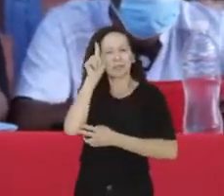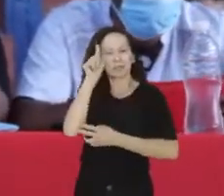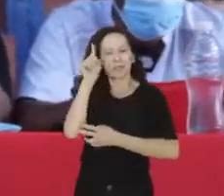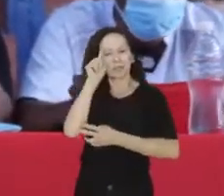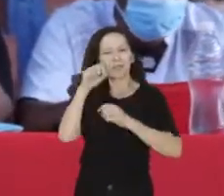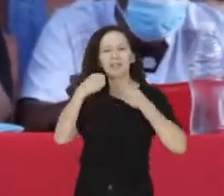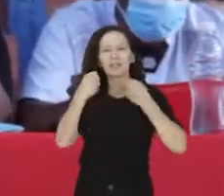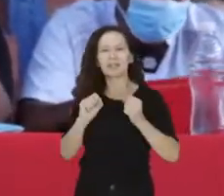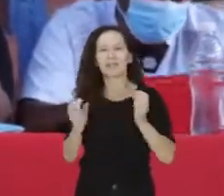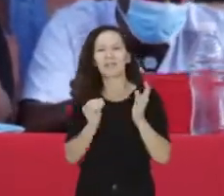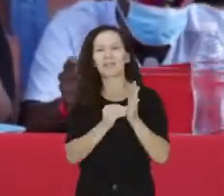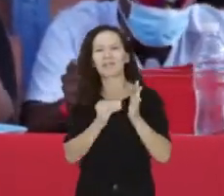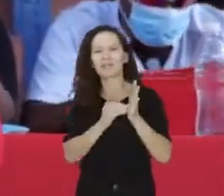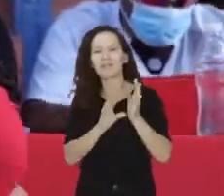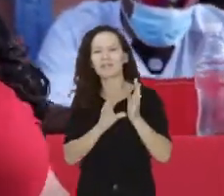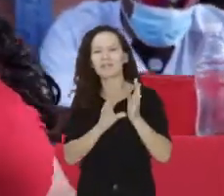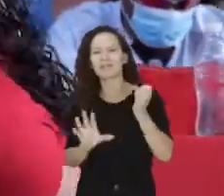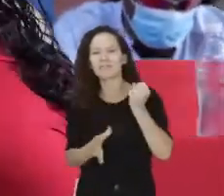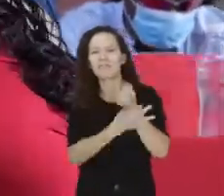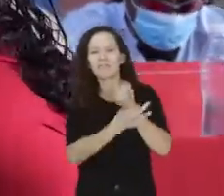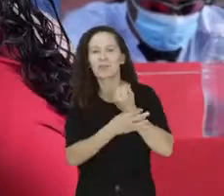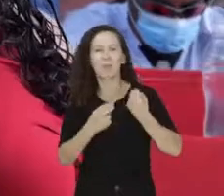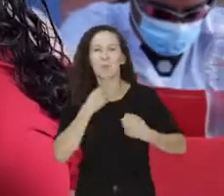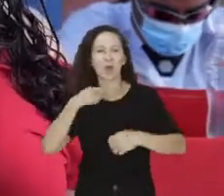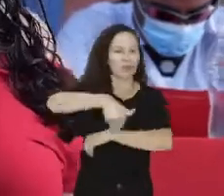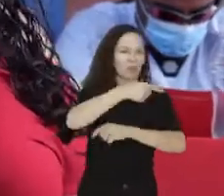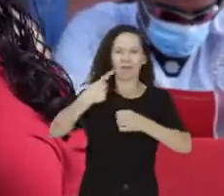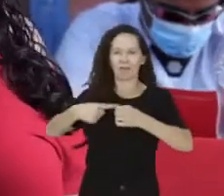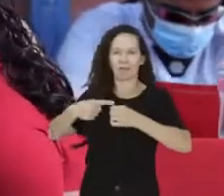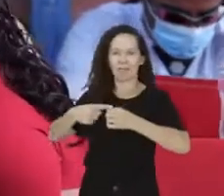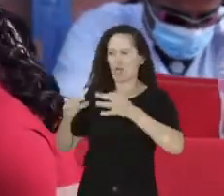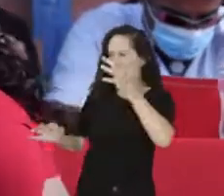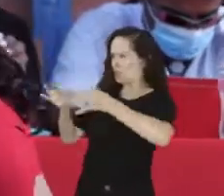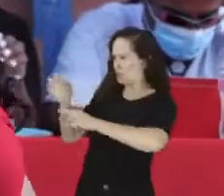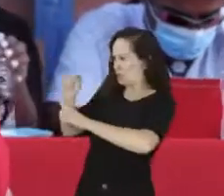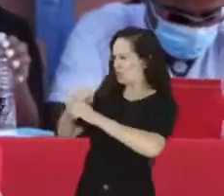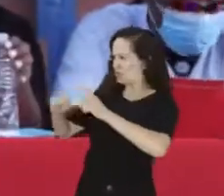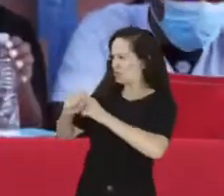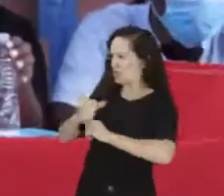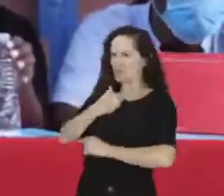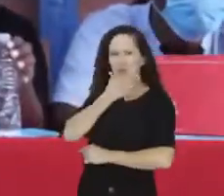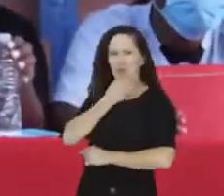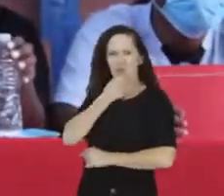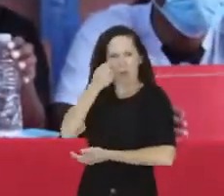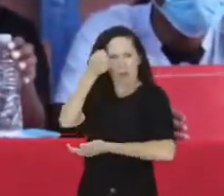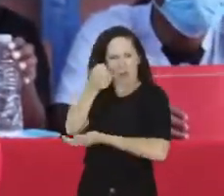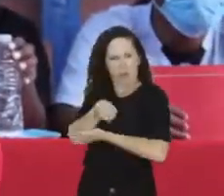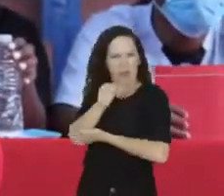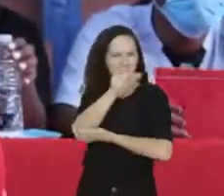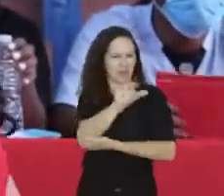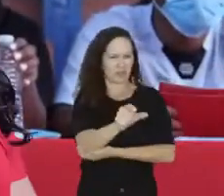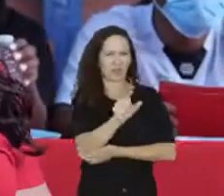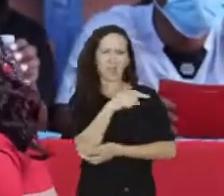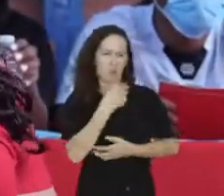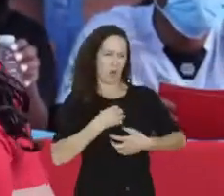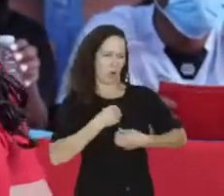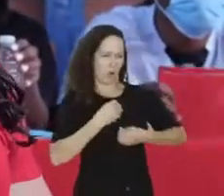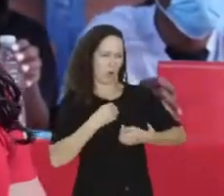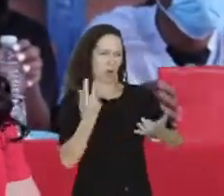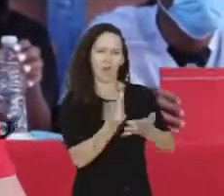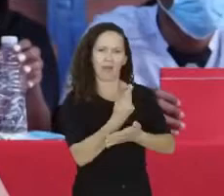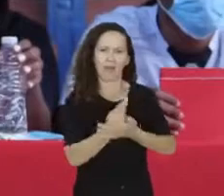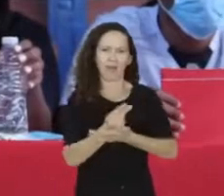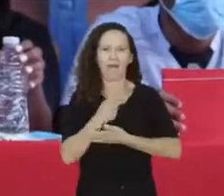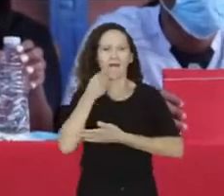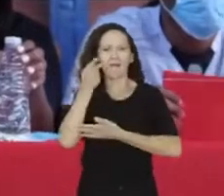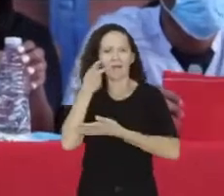circular pela cidade, com o julgamento de uma sociedade machista que insiste em nos definir por conta da nossa roupa, da forma que falamos ou da